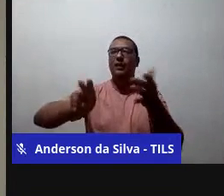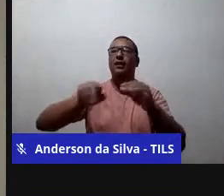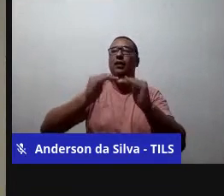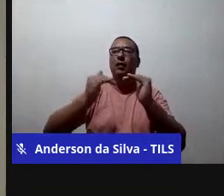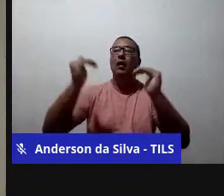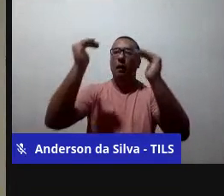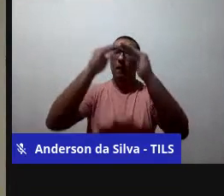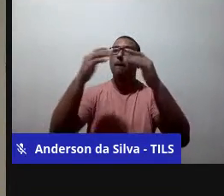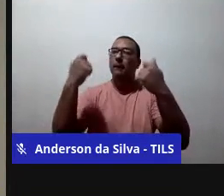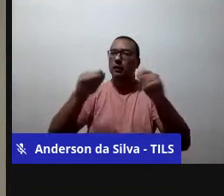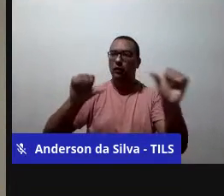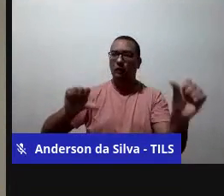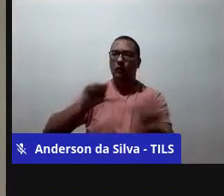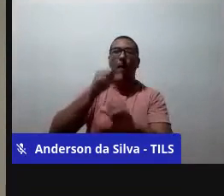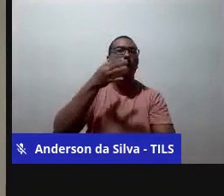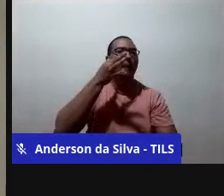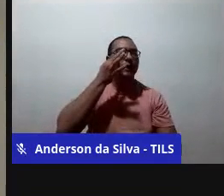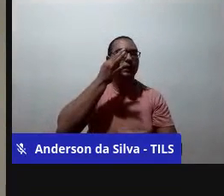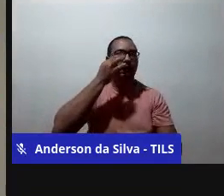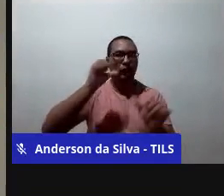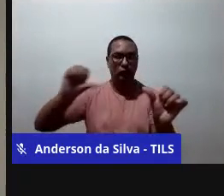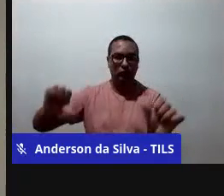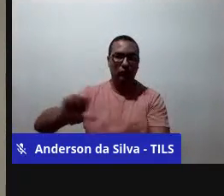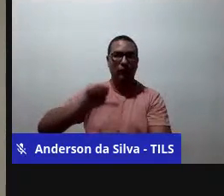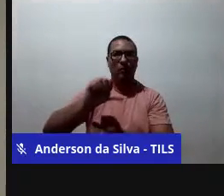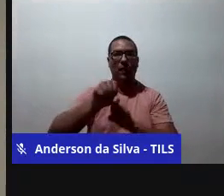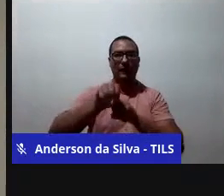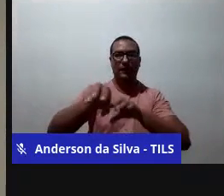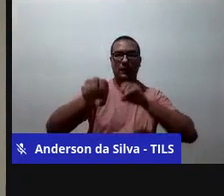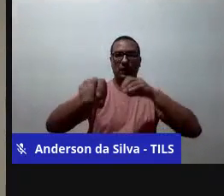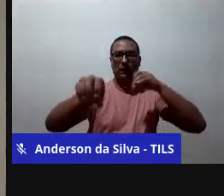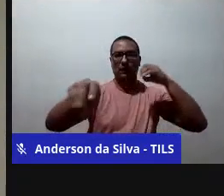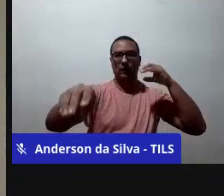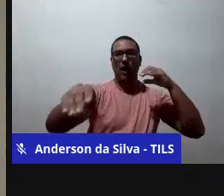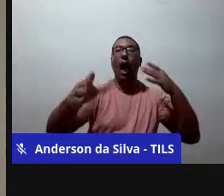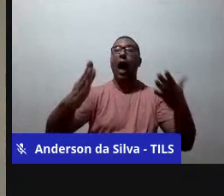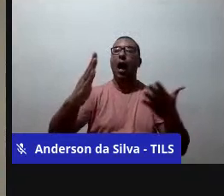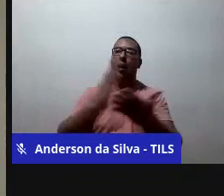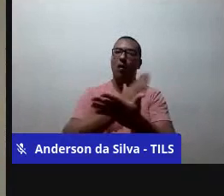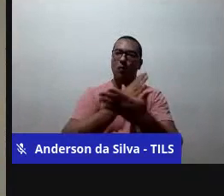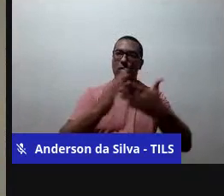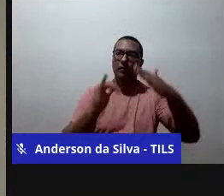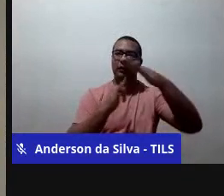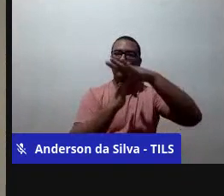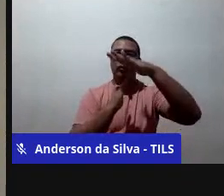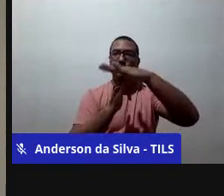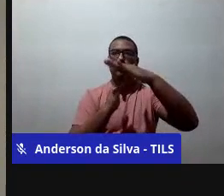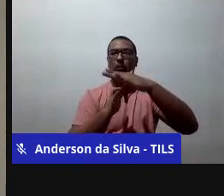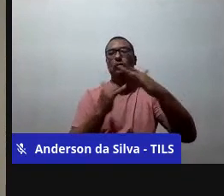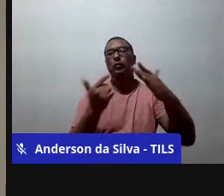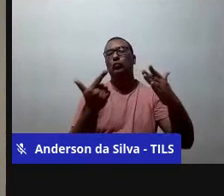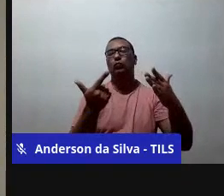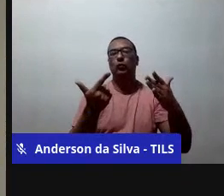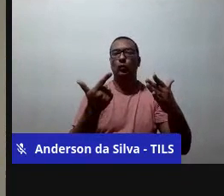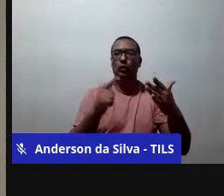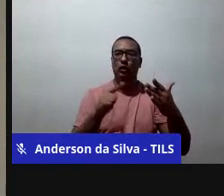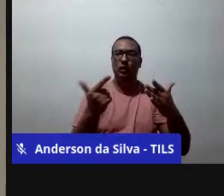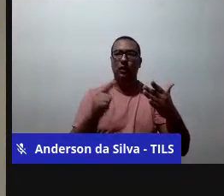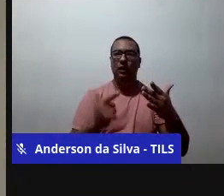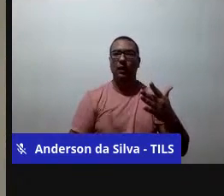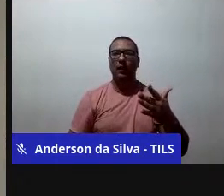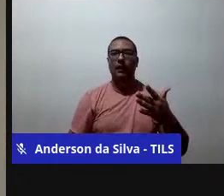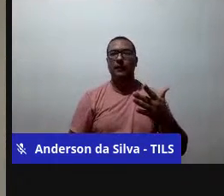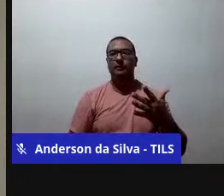migrar do presencial para o ensino remoto. Algumas instituições não tinham, inclusive,